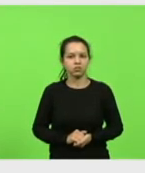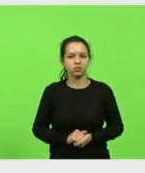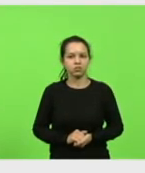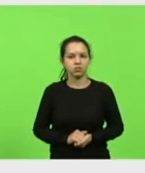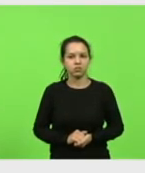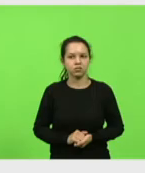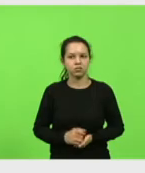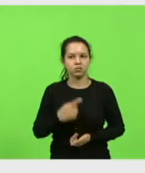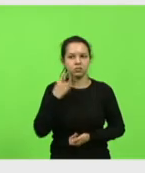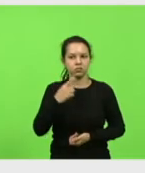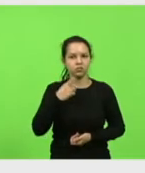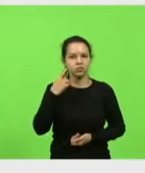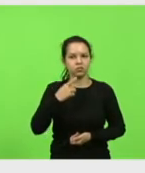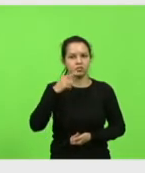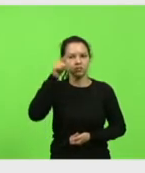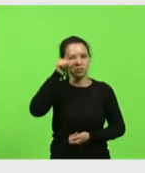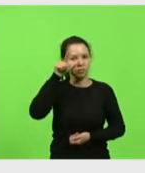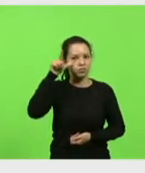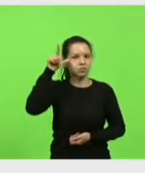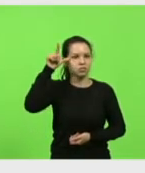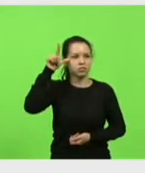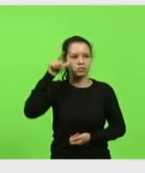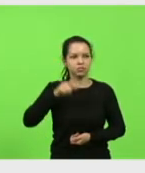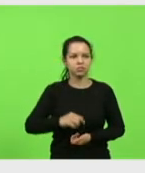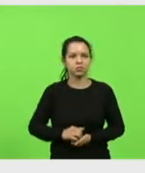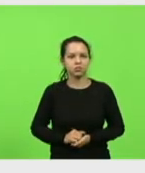vota deputado Laércio Schuster?